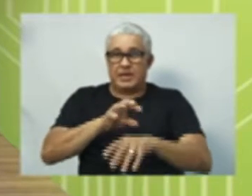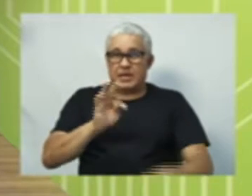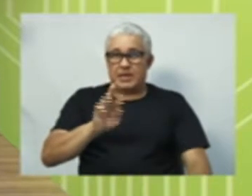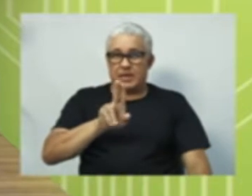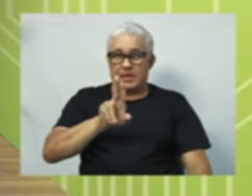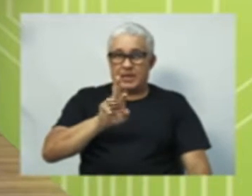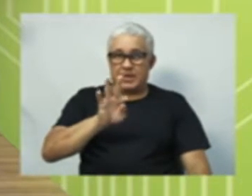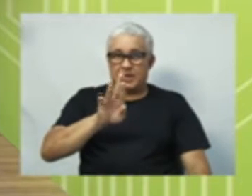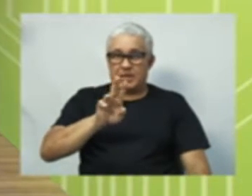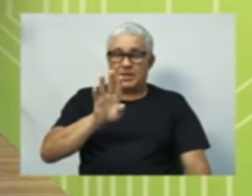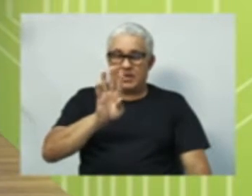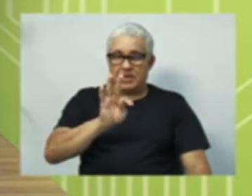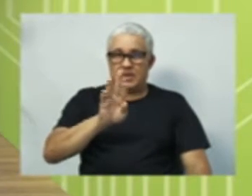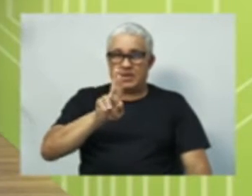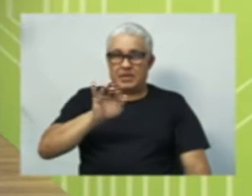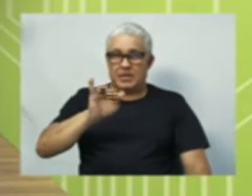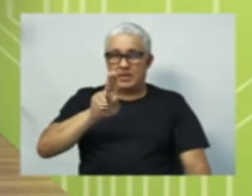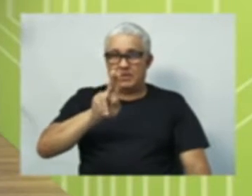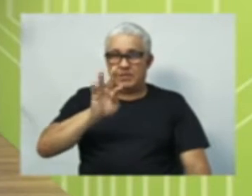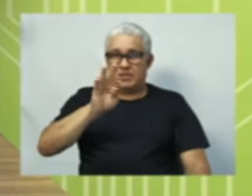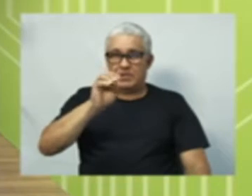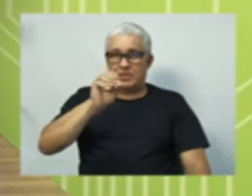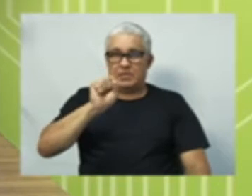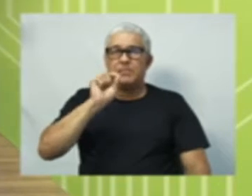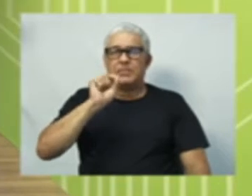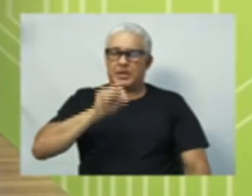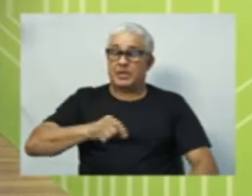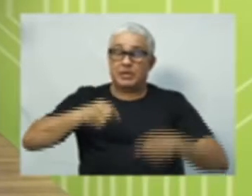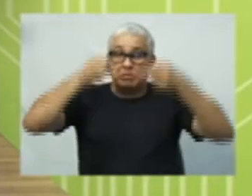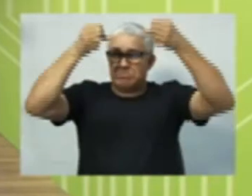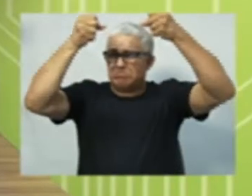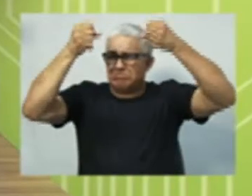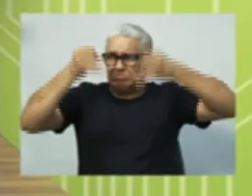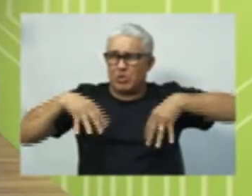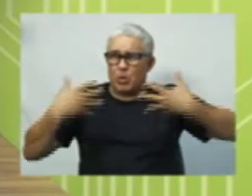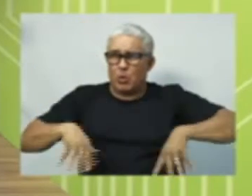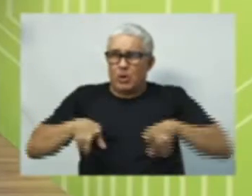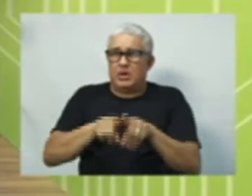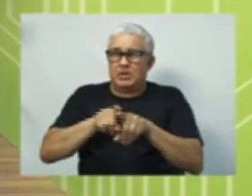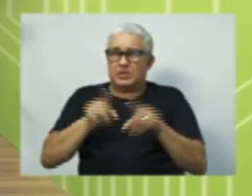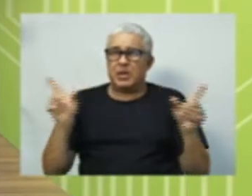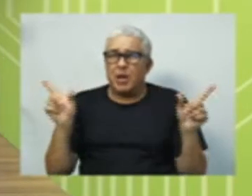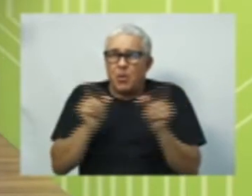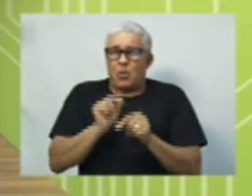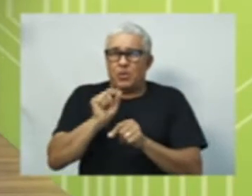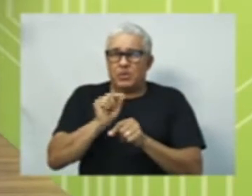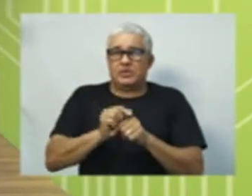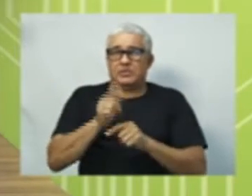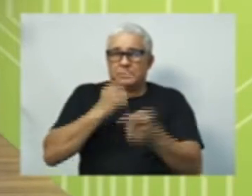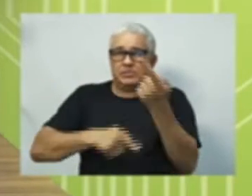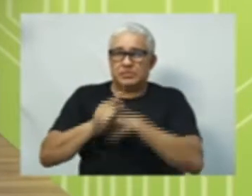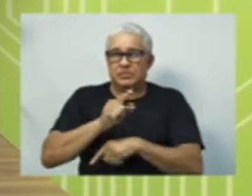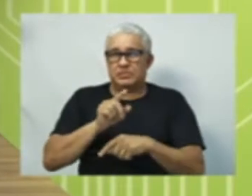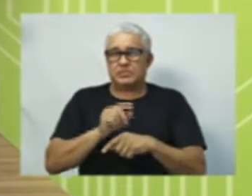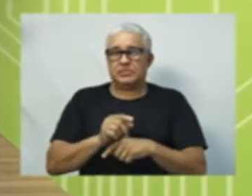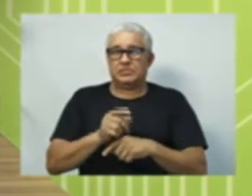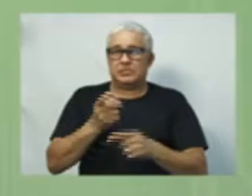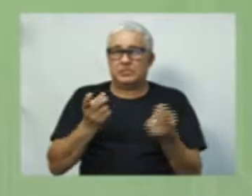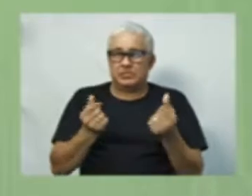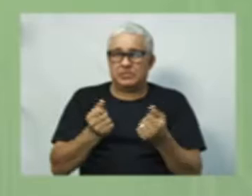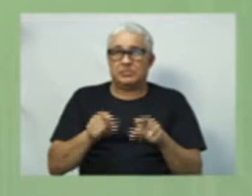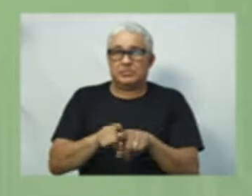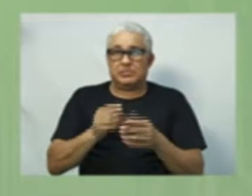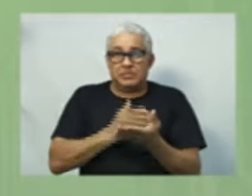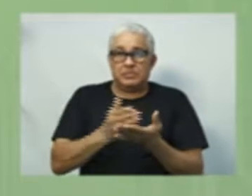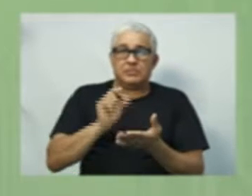muita coisa para falar. A gente vai tentar sintetizar um pouquinho do que é gestão tributária nessas aulas. E para começarmos, vamos